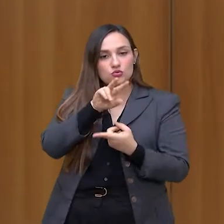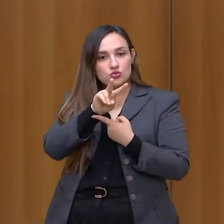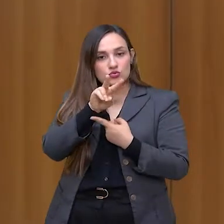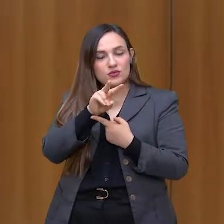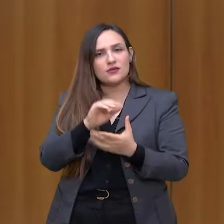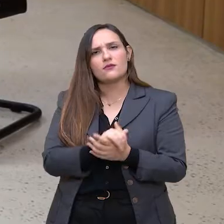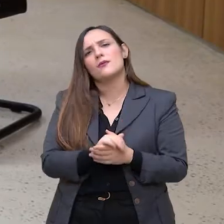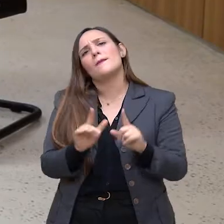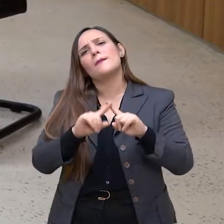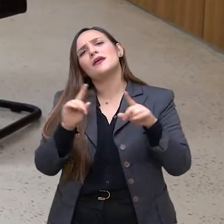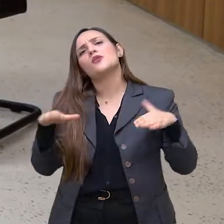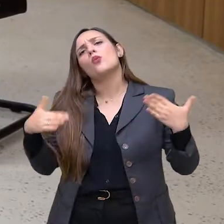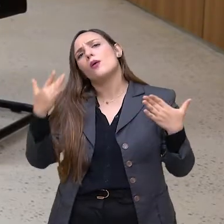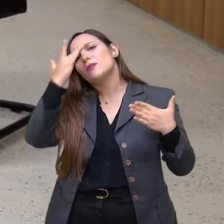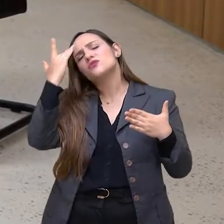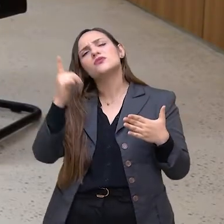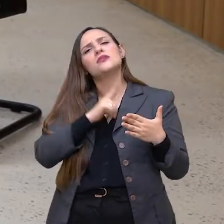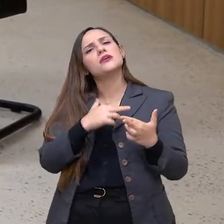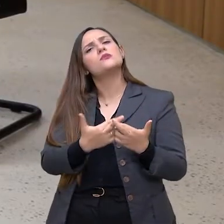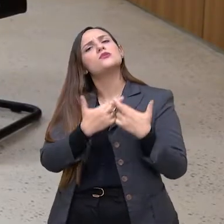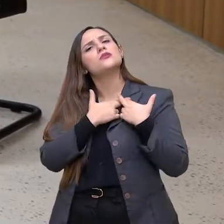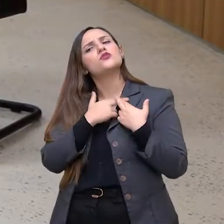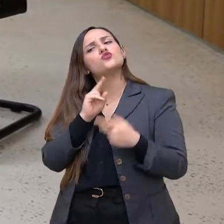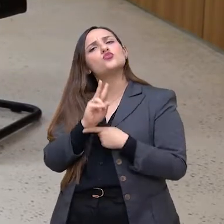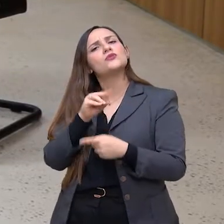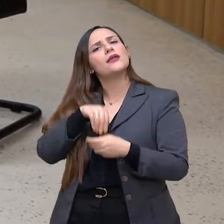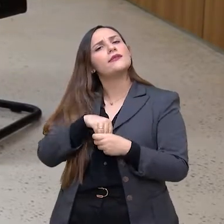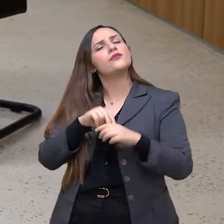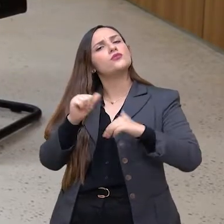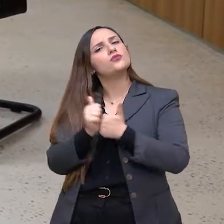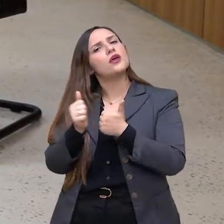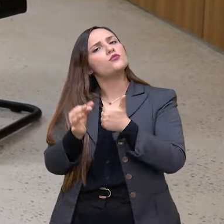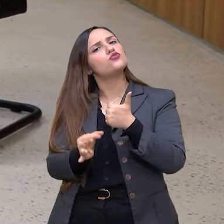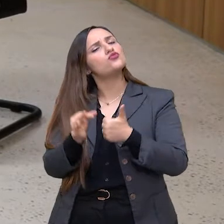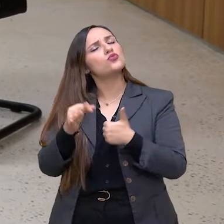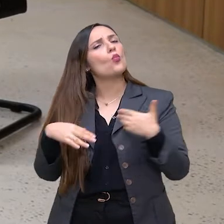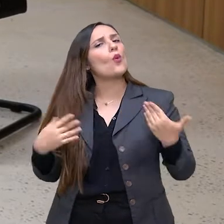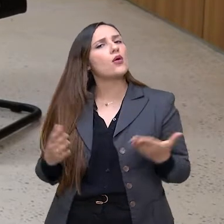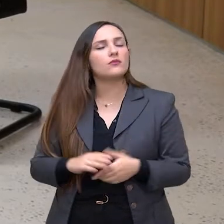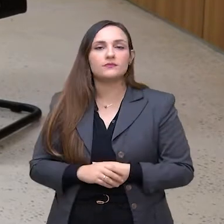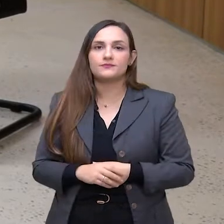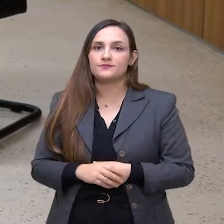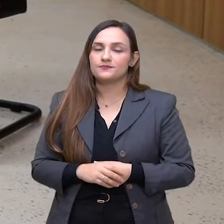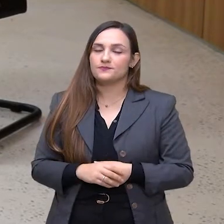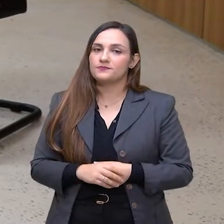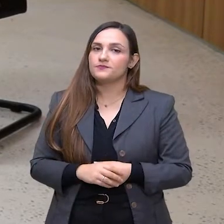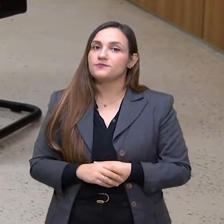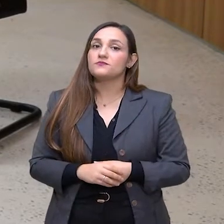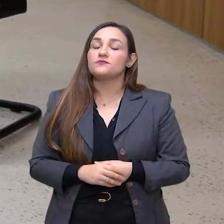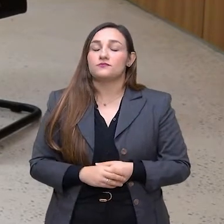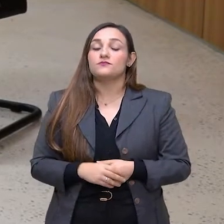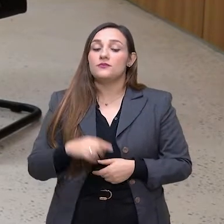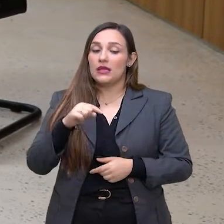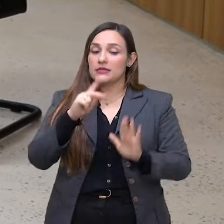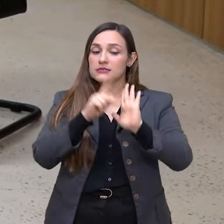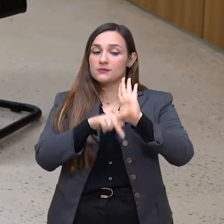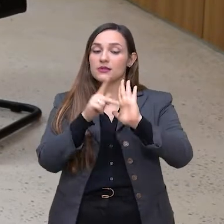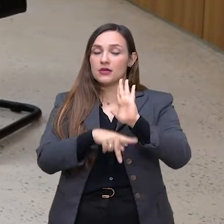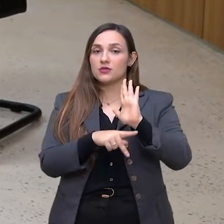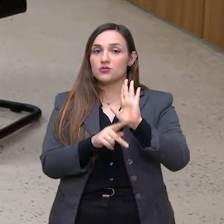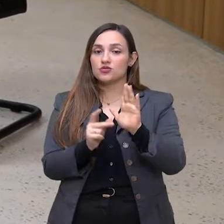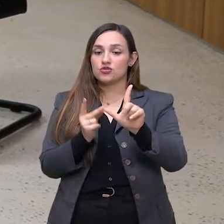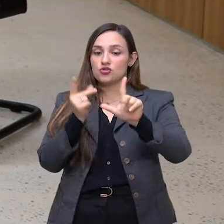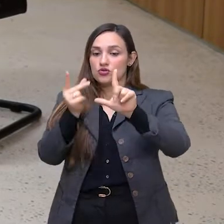que é responsável por gerir esse plano internamente, né? Tá. Esse plano, o plano de